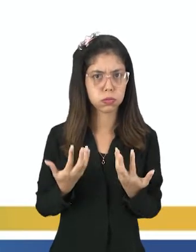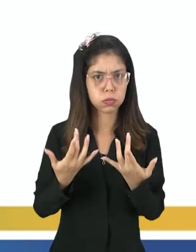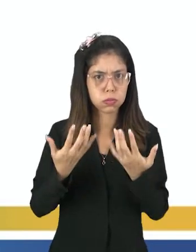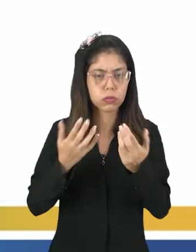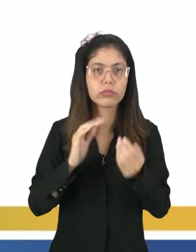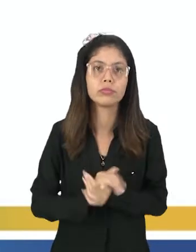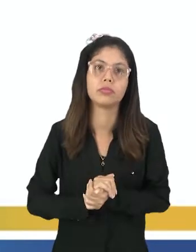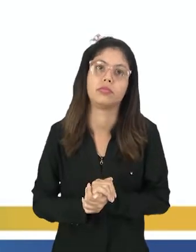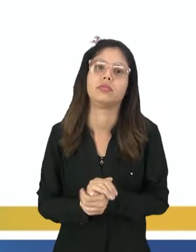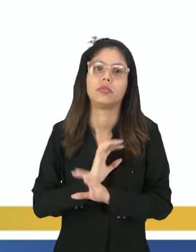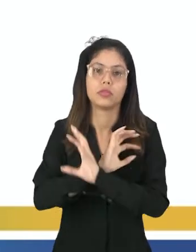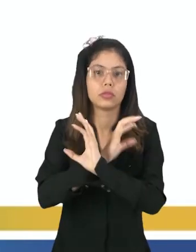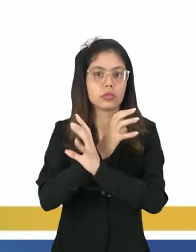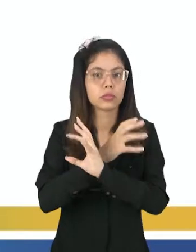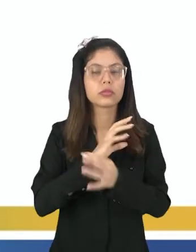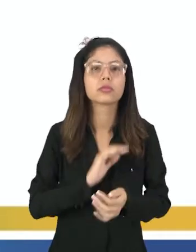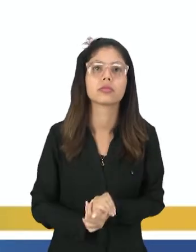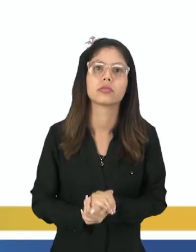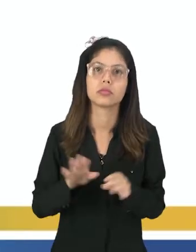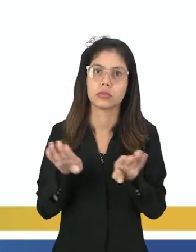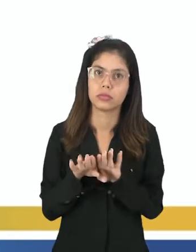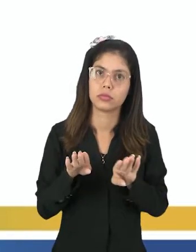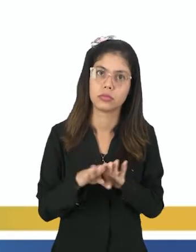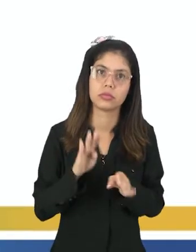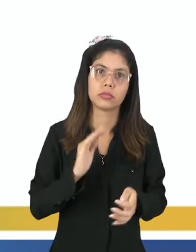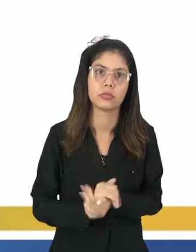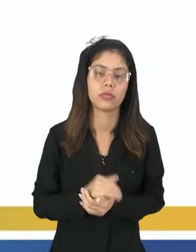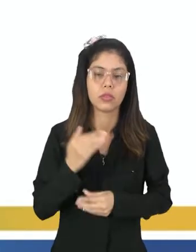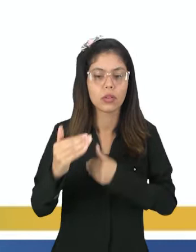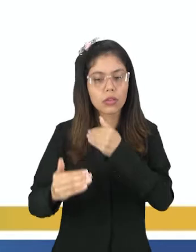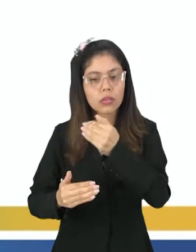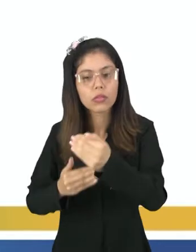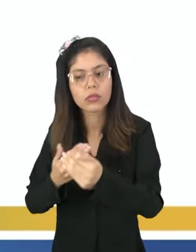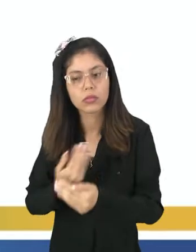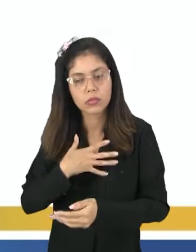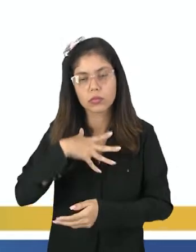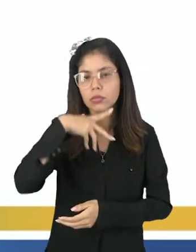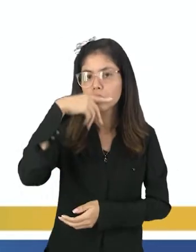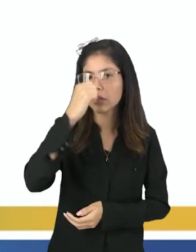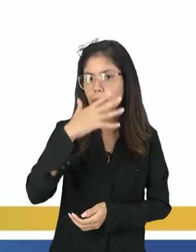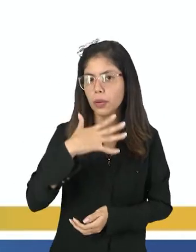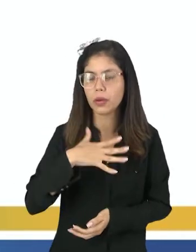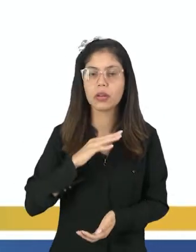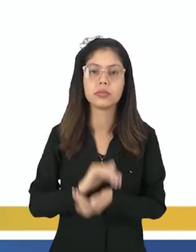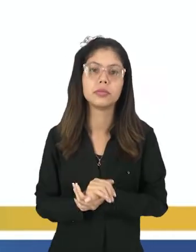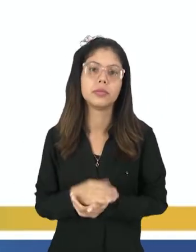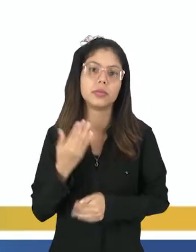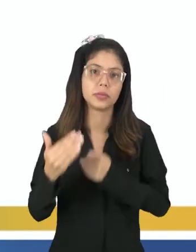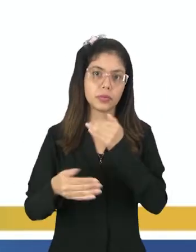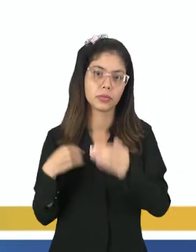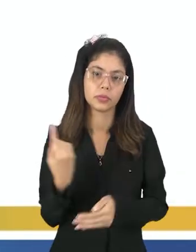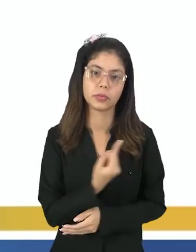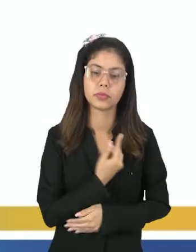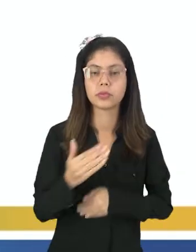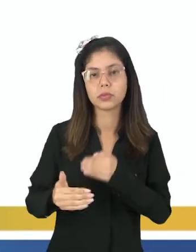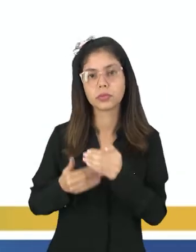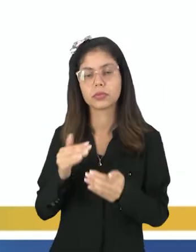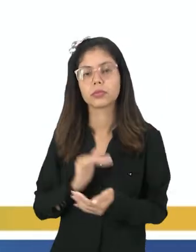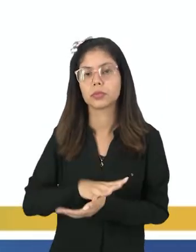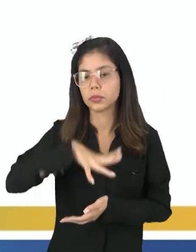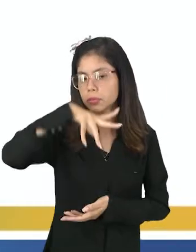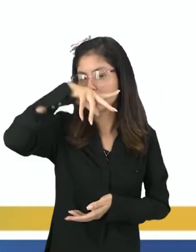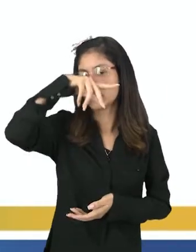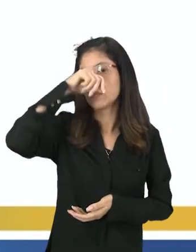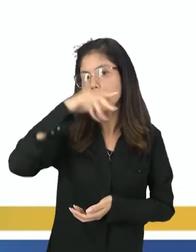combustíveis fósseis e também ele vai ser gerado pelo processo de respiração. Lembra que o nosso processo de respiração acontece da